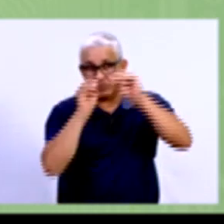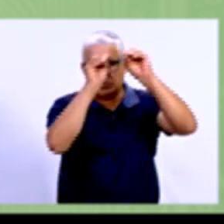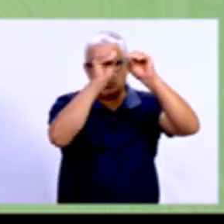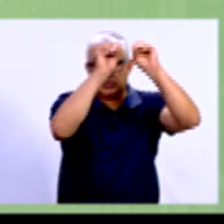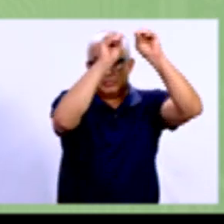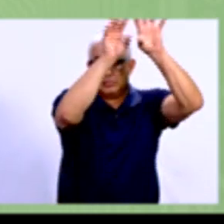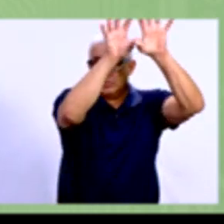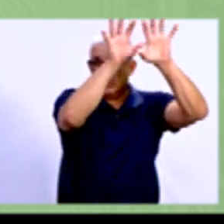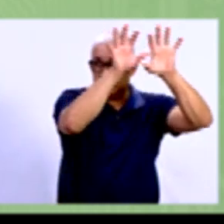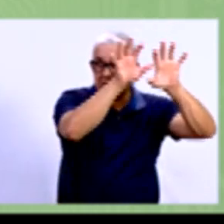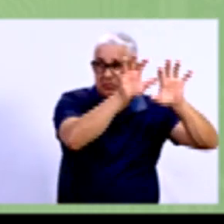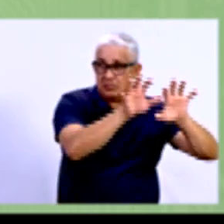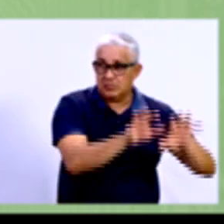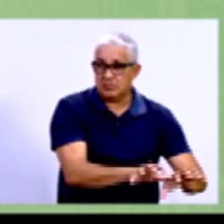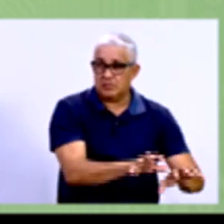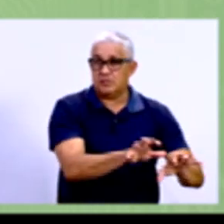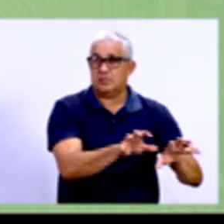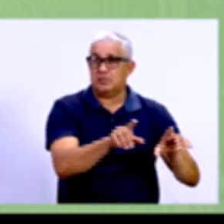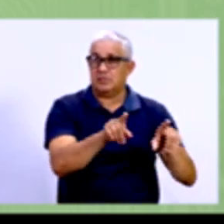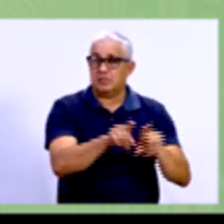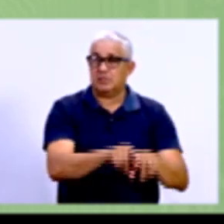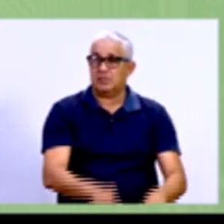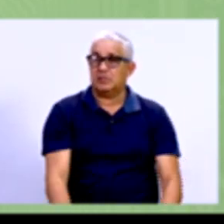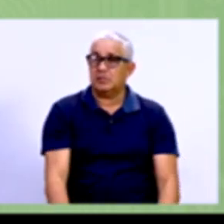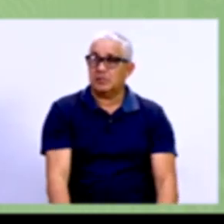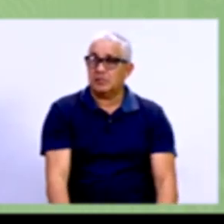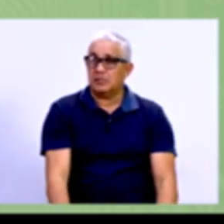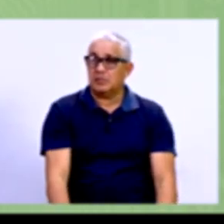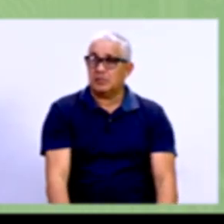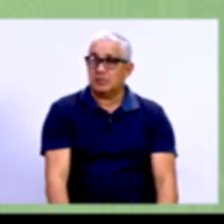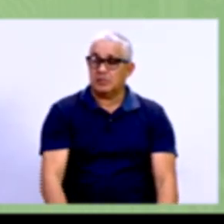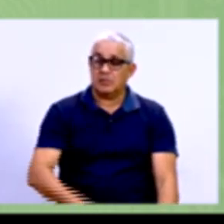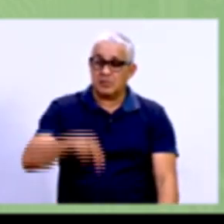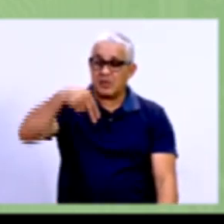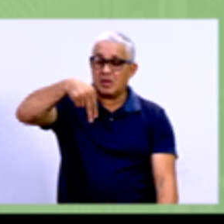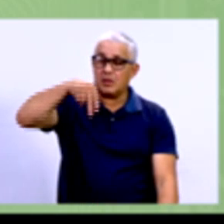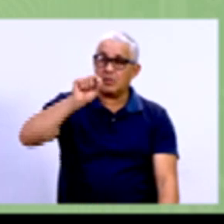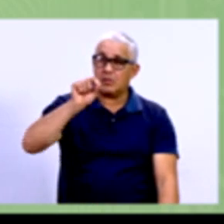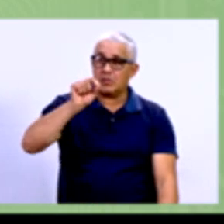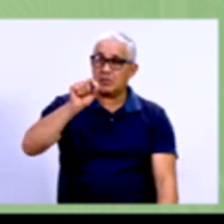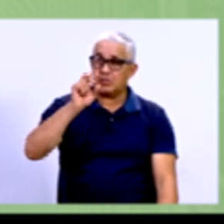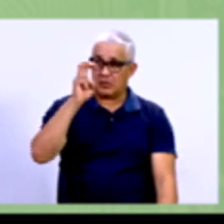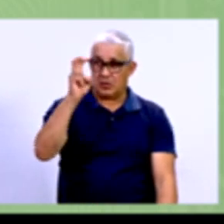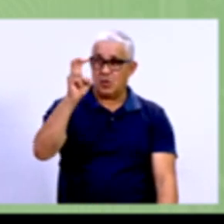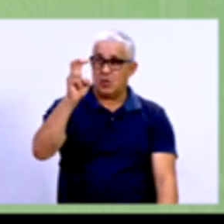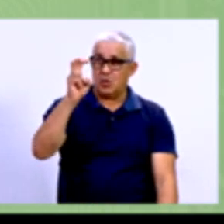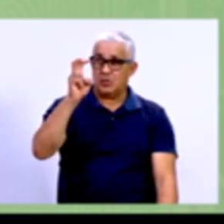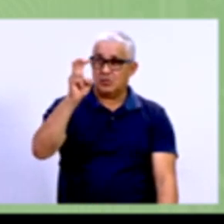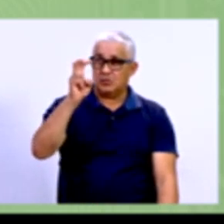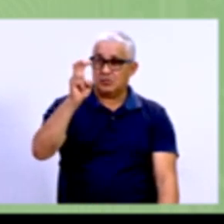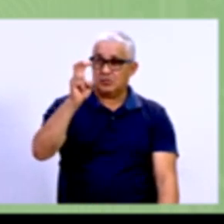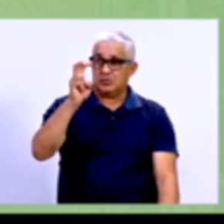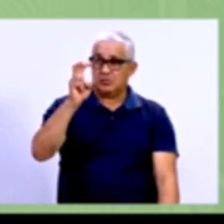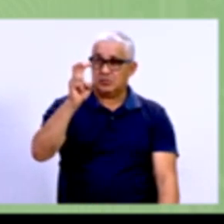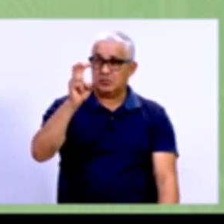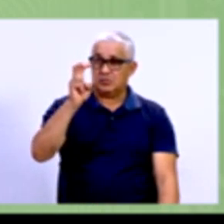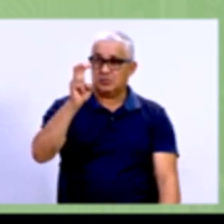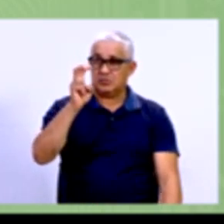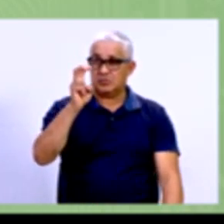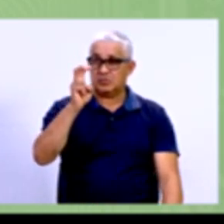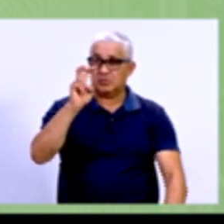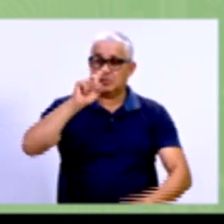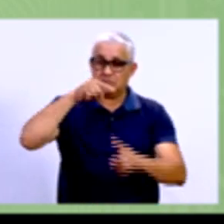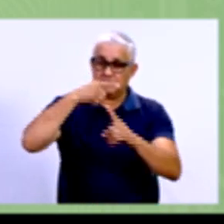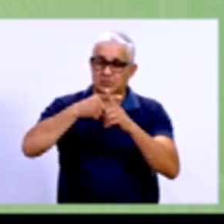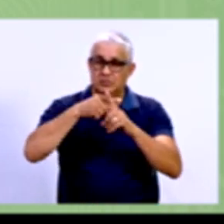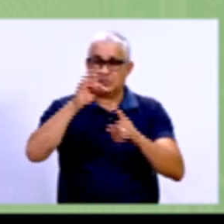e nós vamos aplicar na nossa fórmula. No caso, o nosso N, a nossa amostra ali é de 5, né? Então, o N vai ser 5, vezes